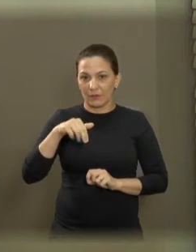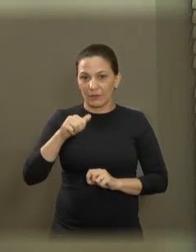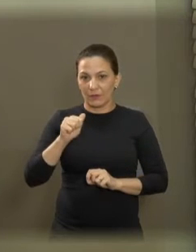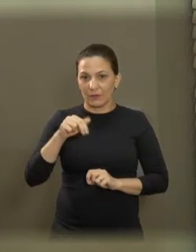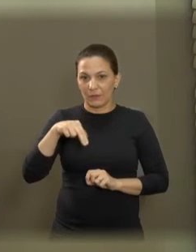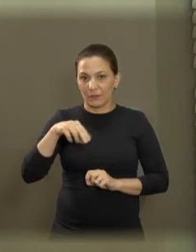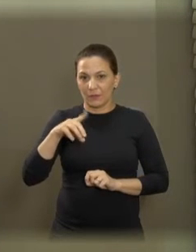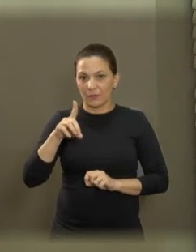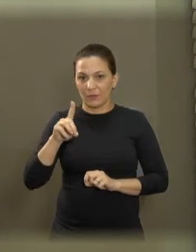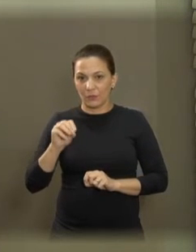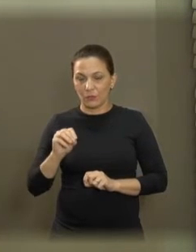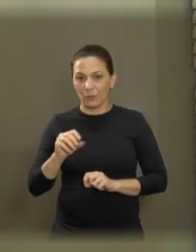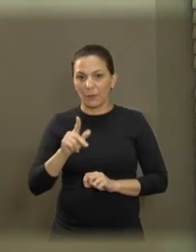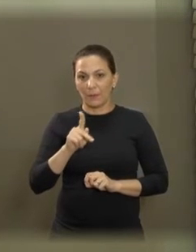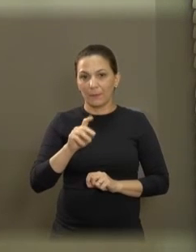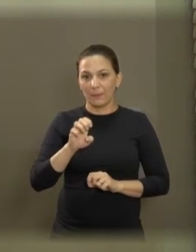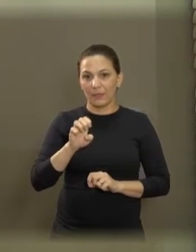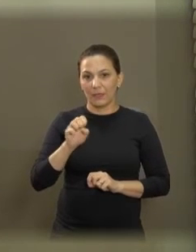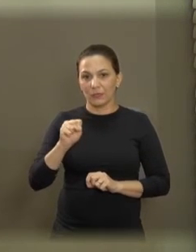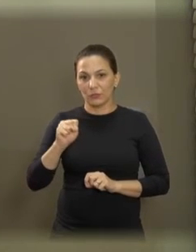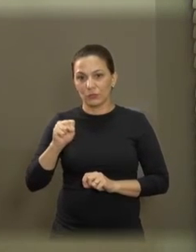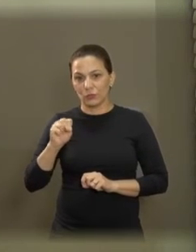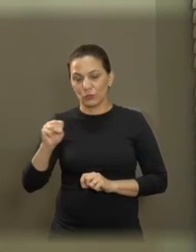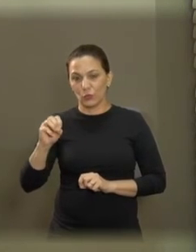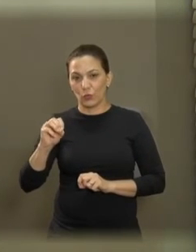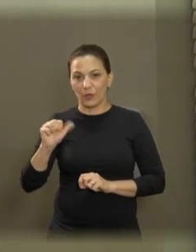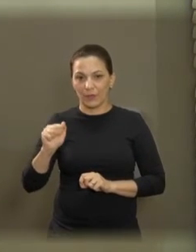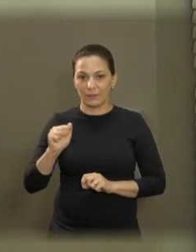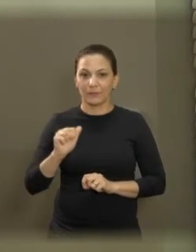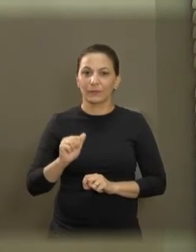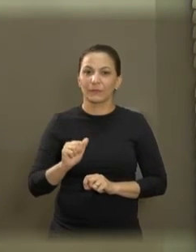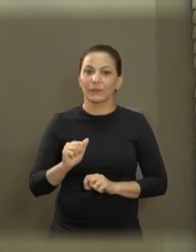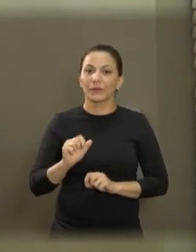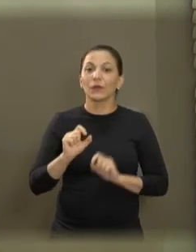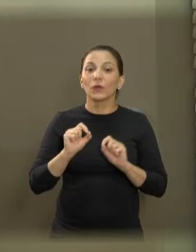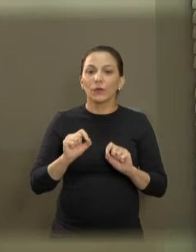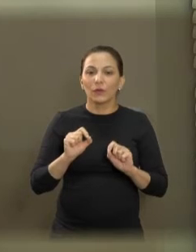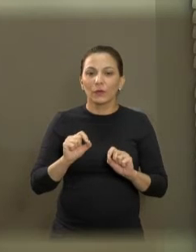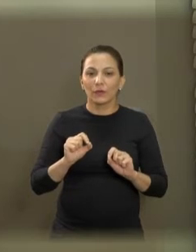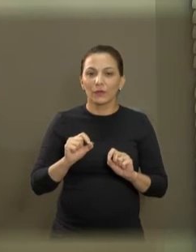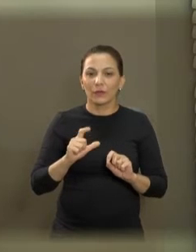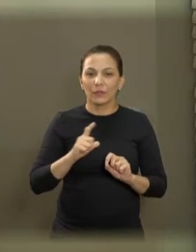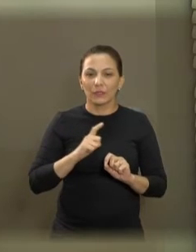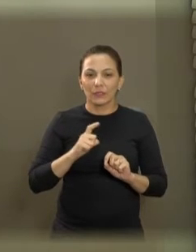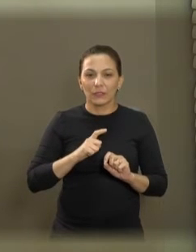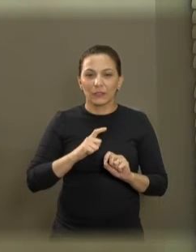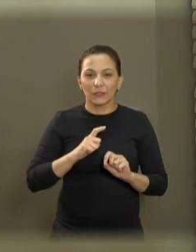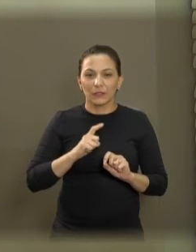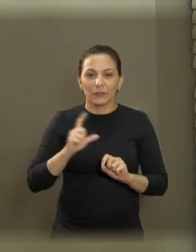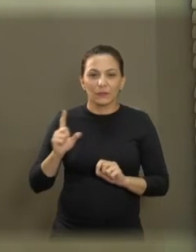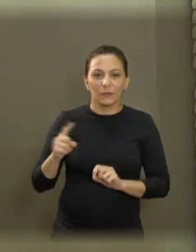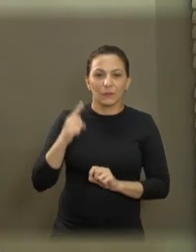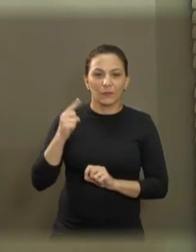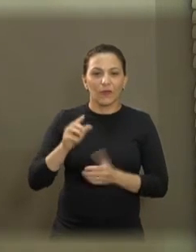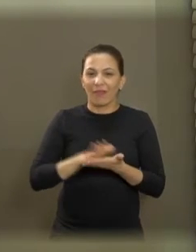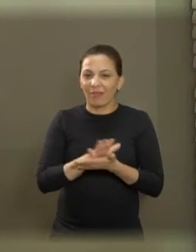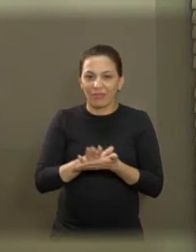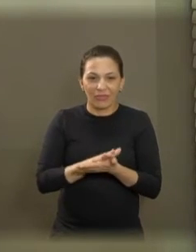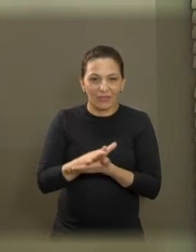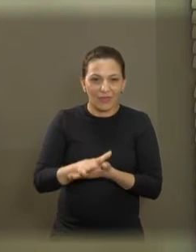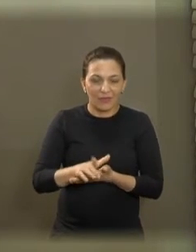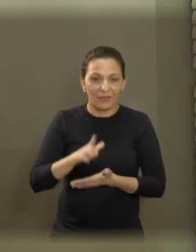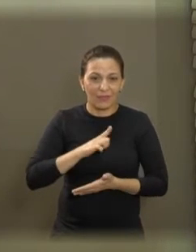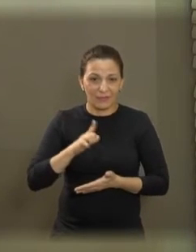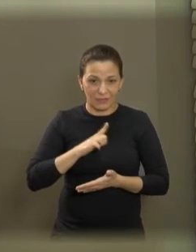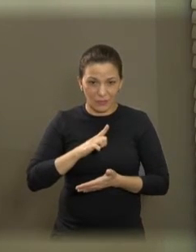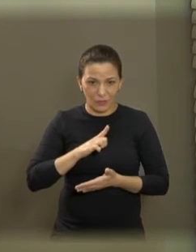sou fã. Tá? Para ser grande e ser inteiro, nada teu exagera ou